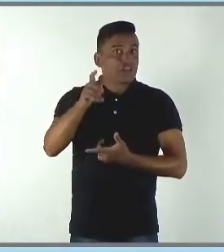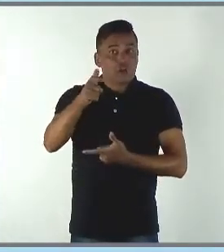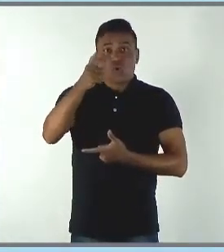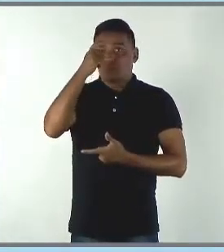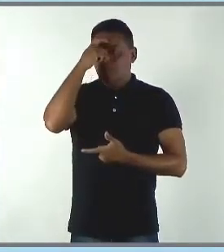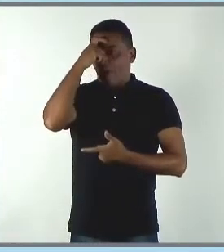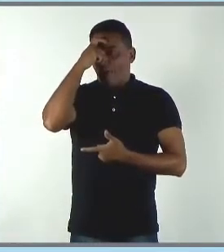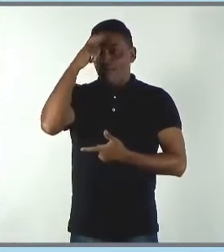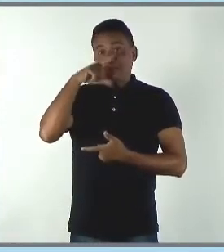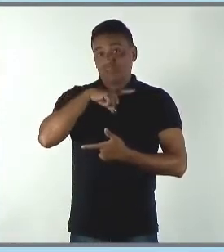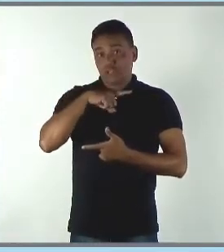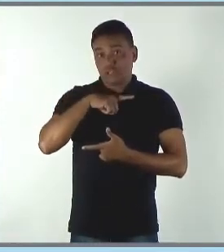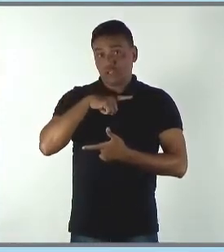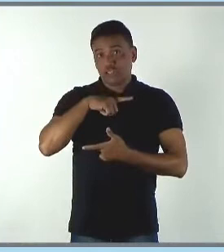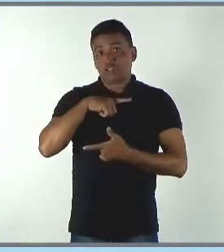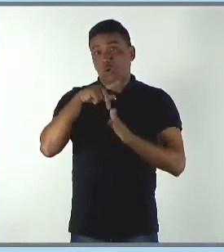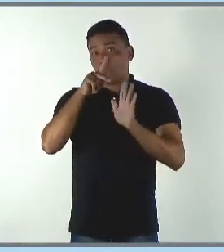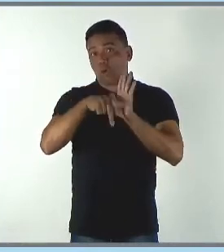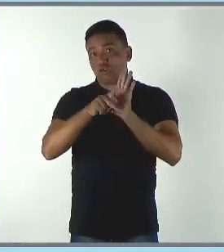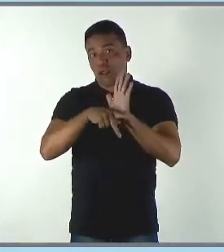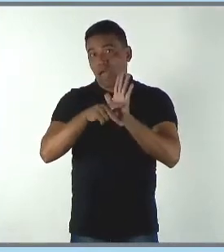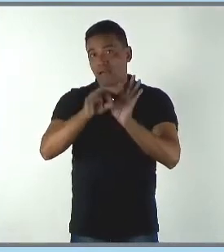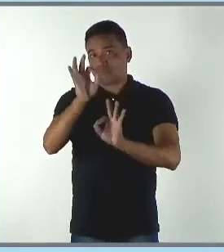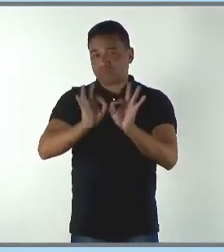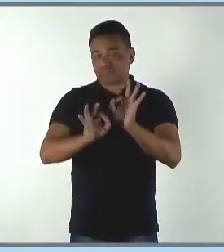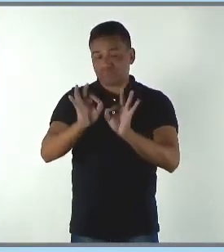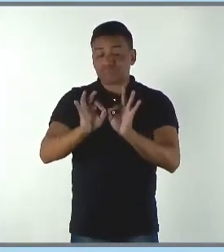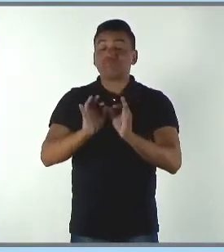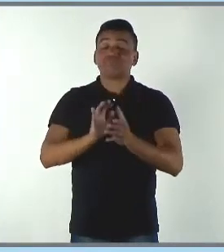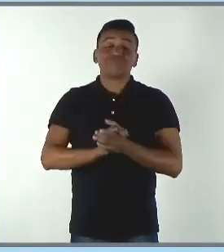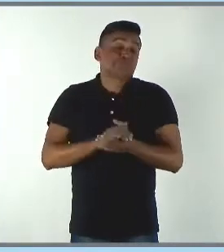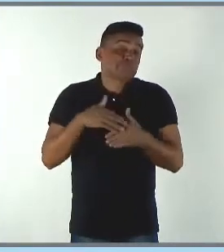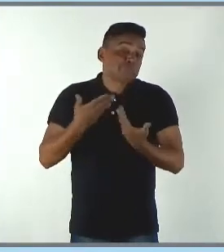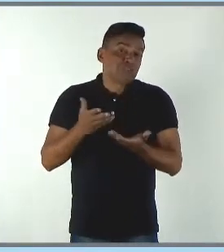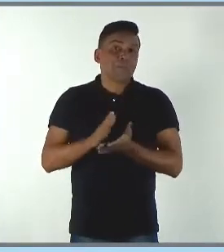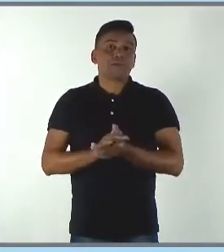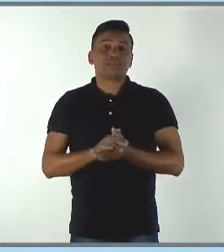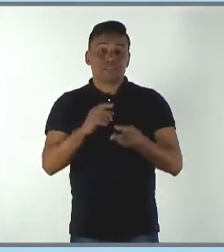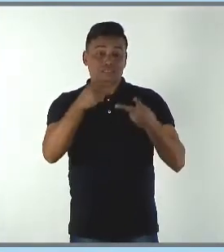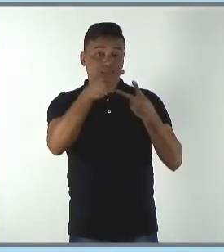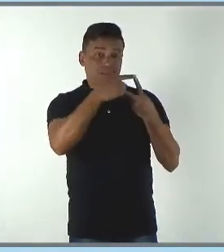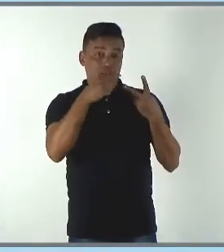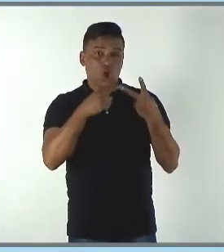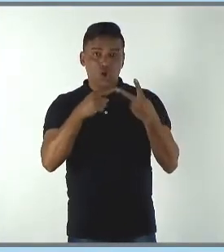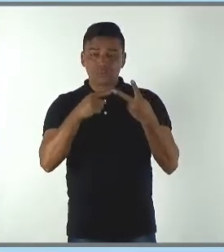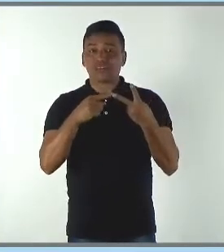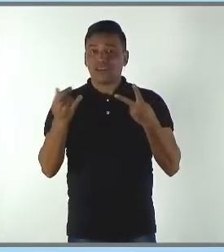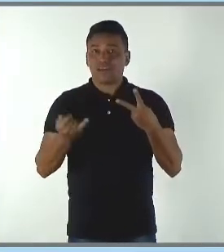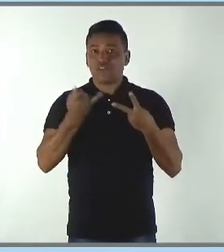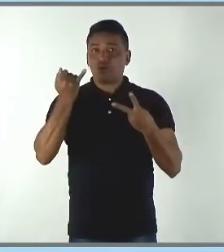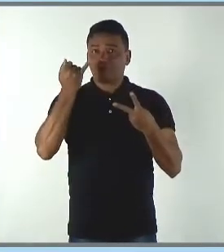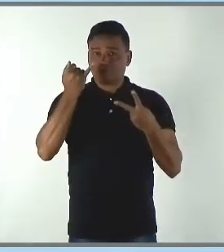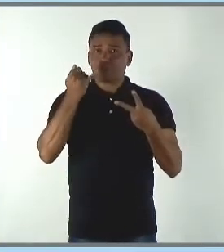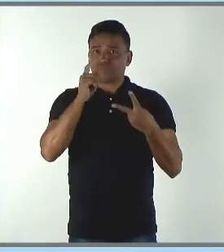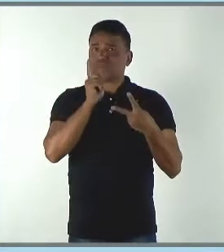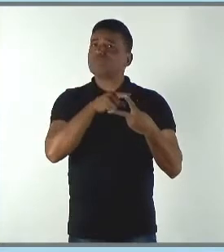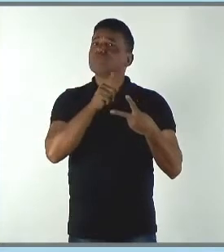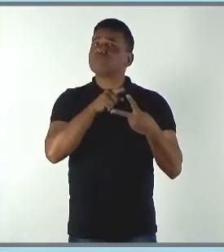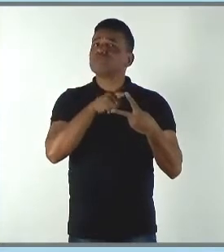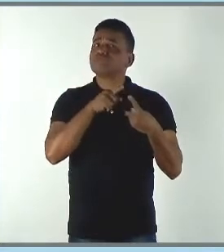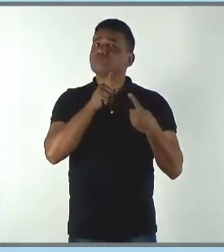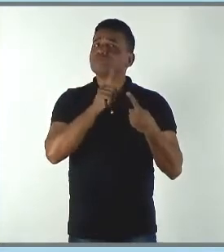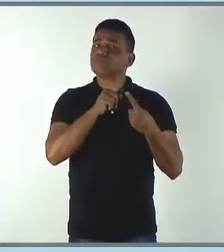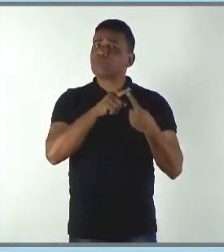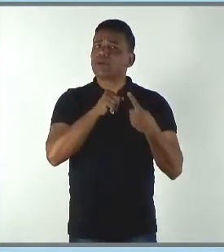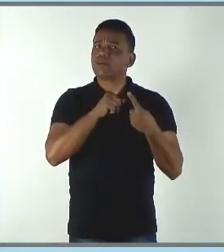projetada, mas dois campos de divisão que eu acho que são fundamentais. Tá? O primeiro eu vejo